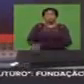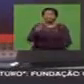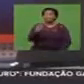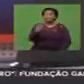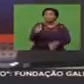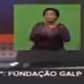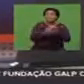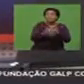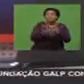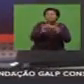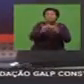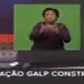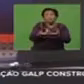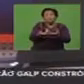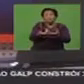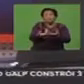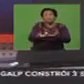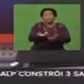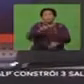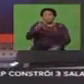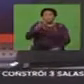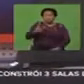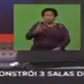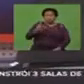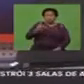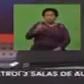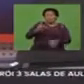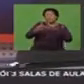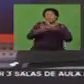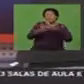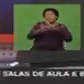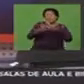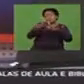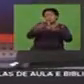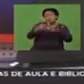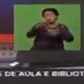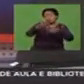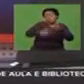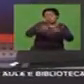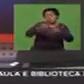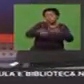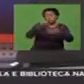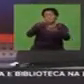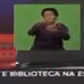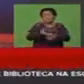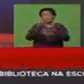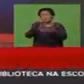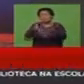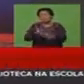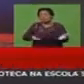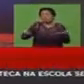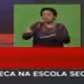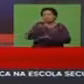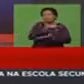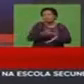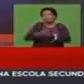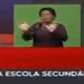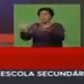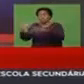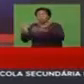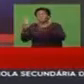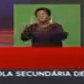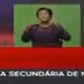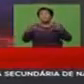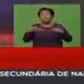simplificar cirurgias torácicas. Esta quinta-feira, num processo de troca de experiências com uma equipa de médicos moçambicanos,